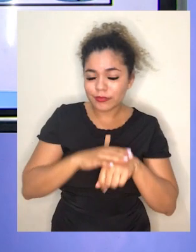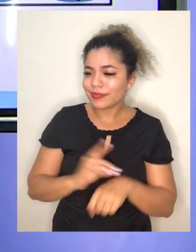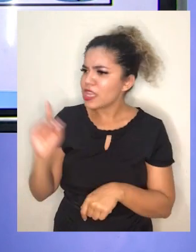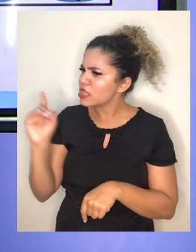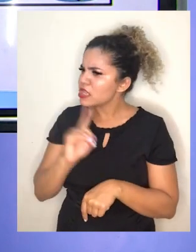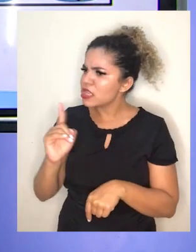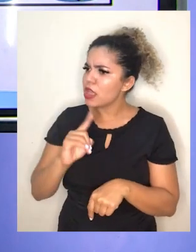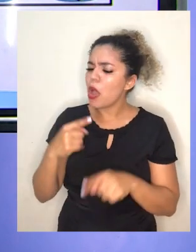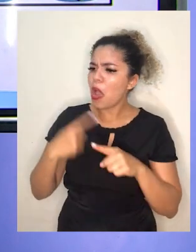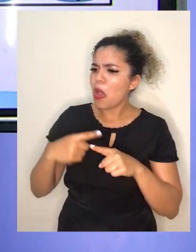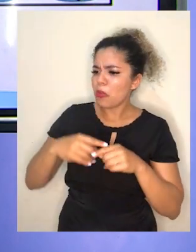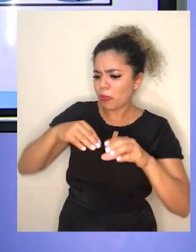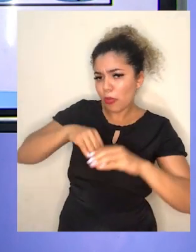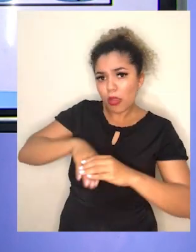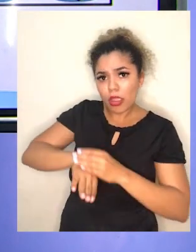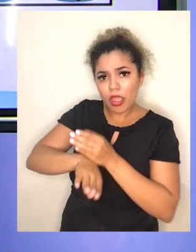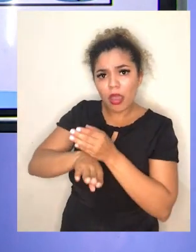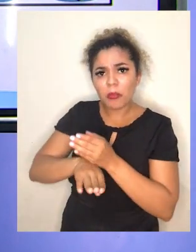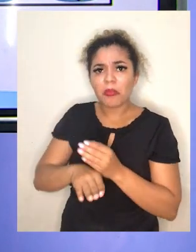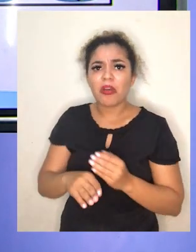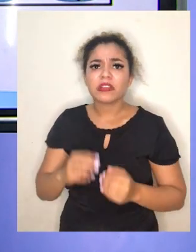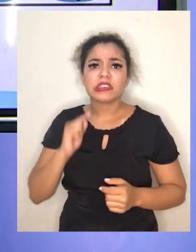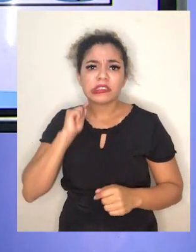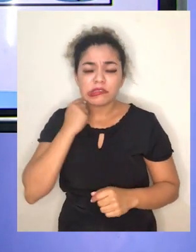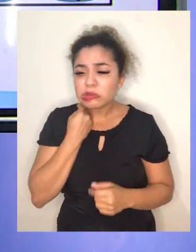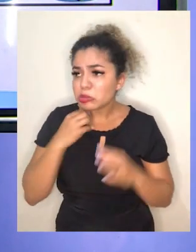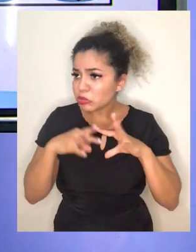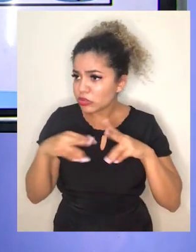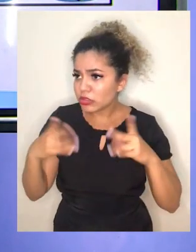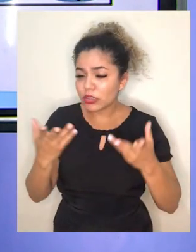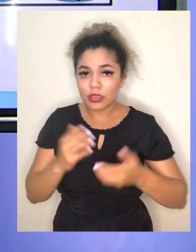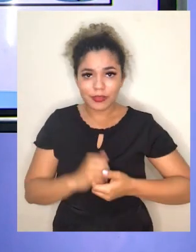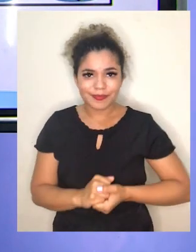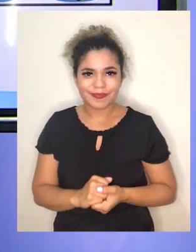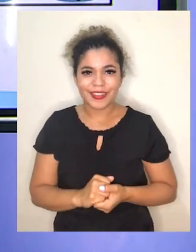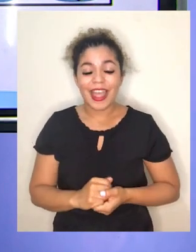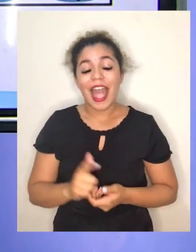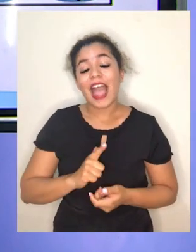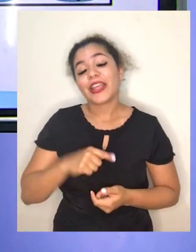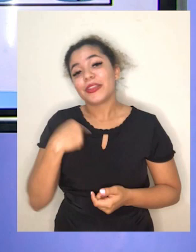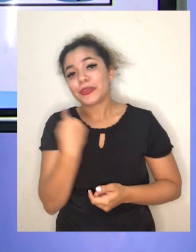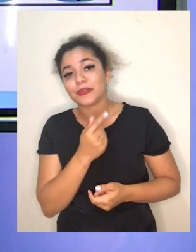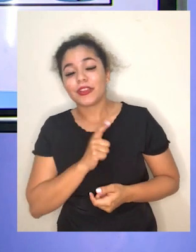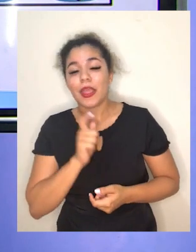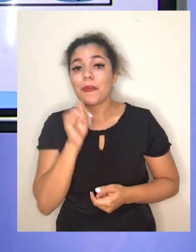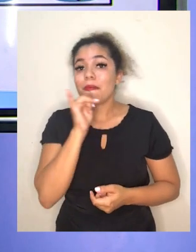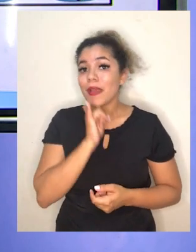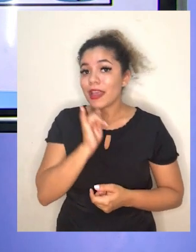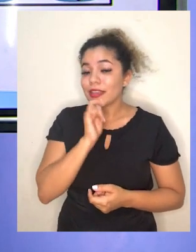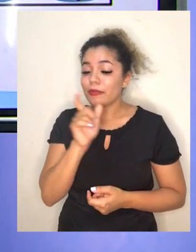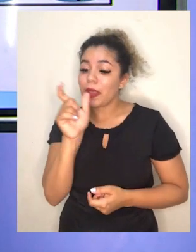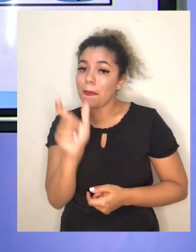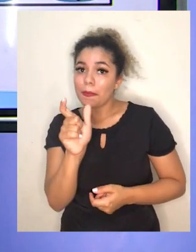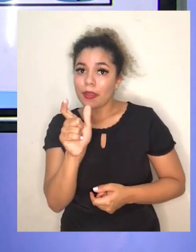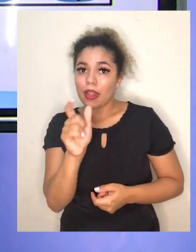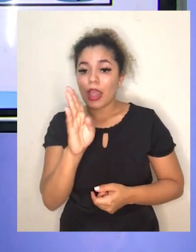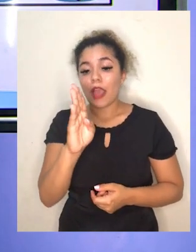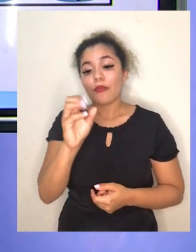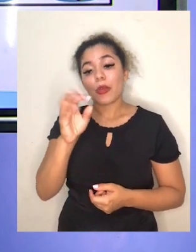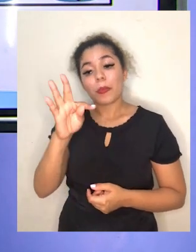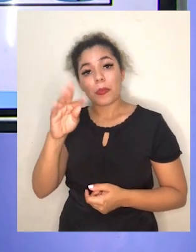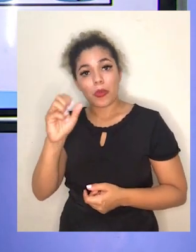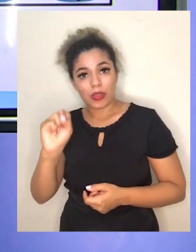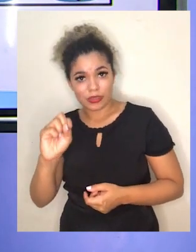doente? Não. Elas que estavam sujas de areia. Aqui nós temos um exemplo da